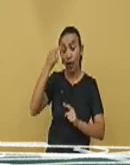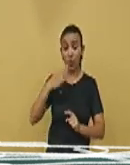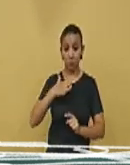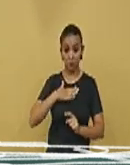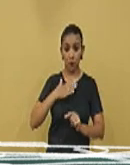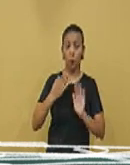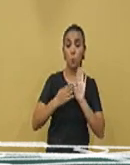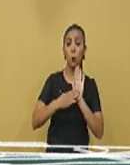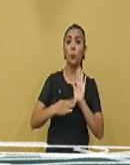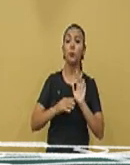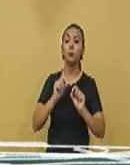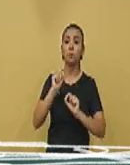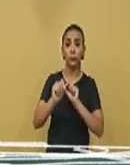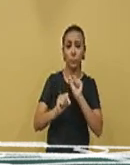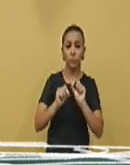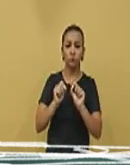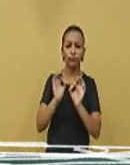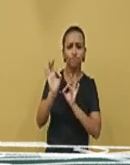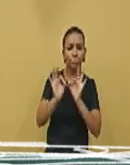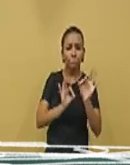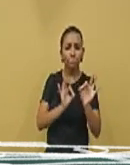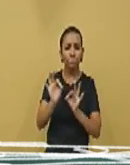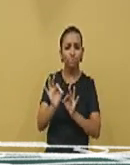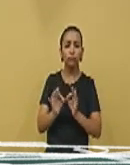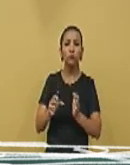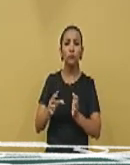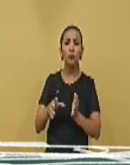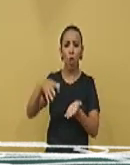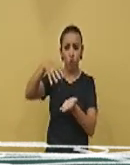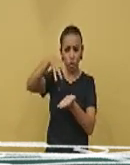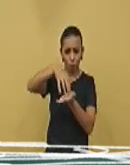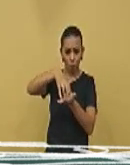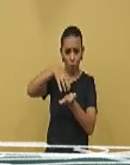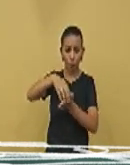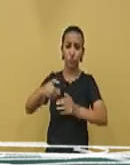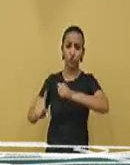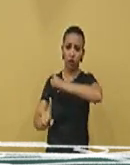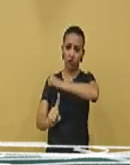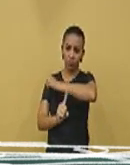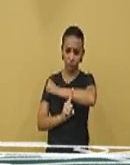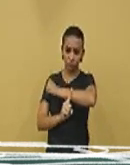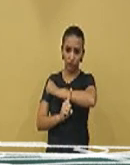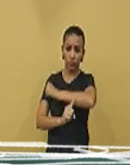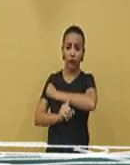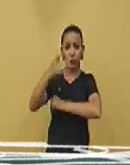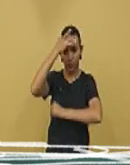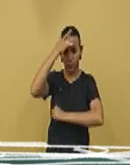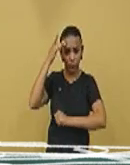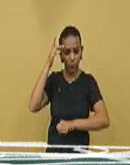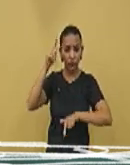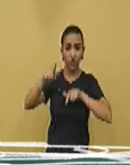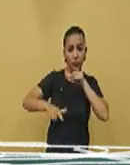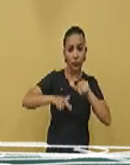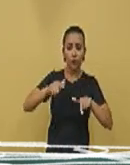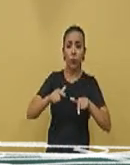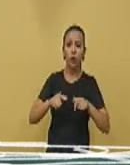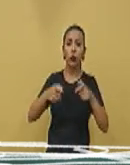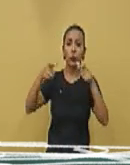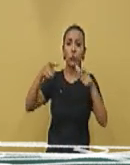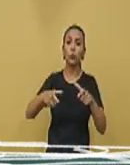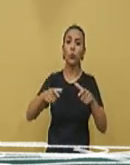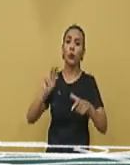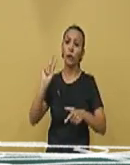é a gente montar um núcleo de atendimento ao servidor no HU, para atender tanto os